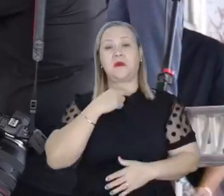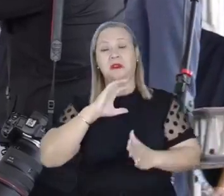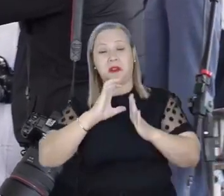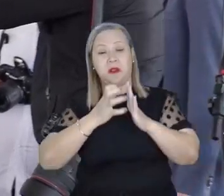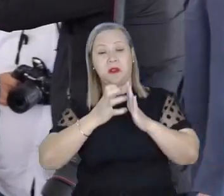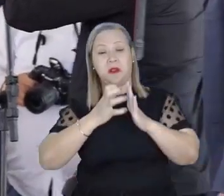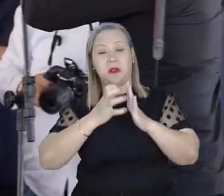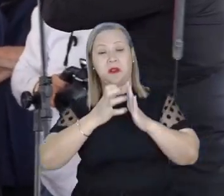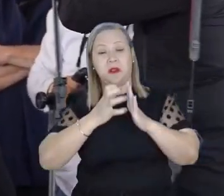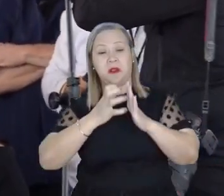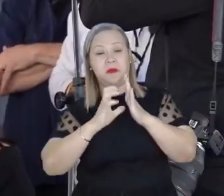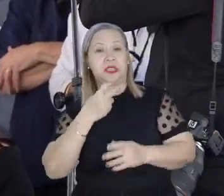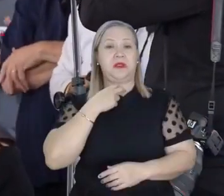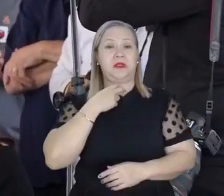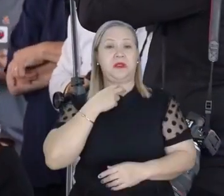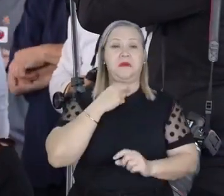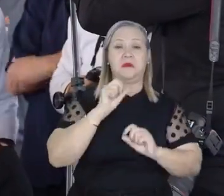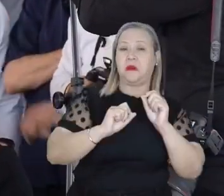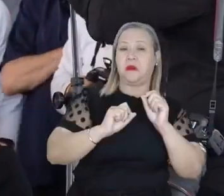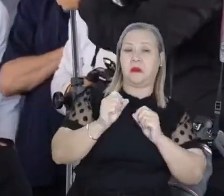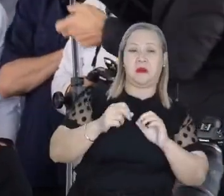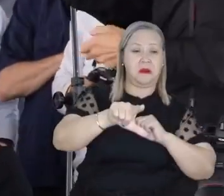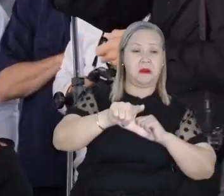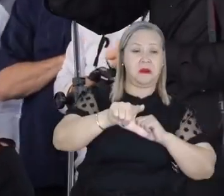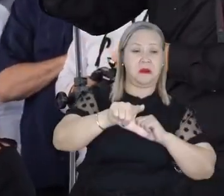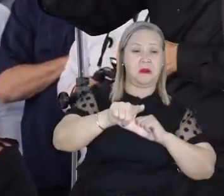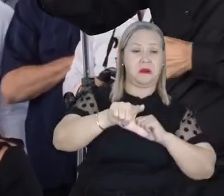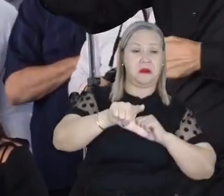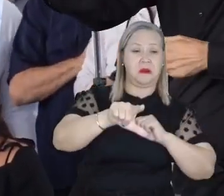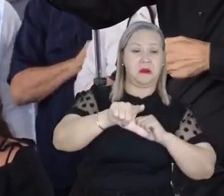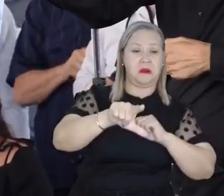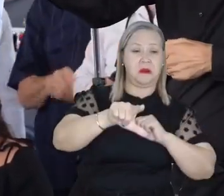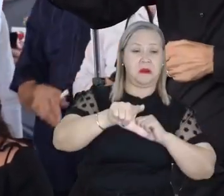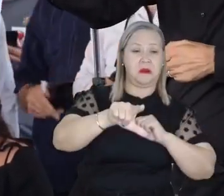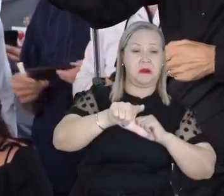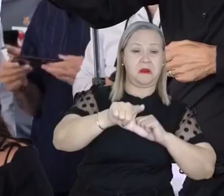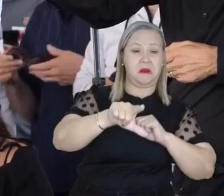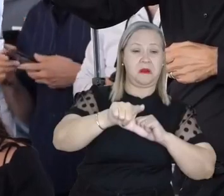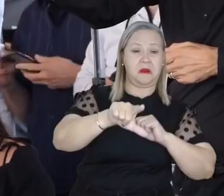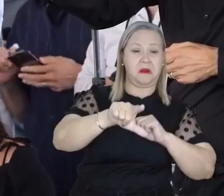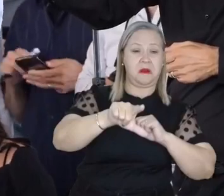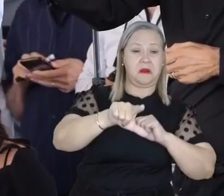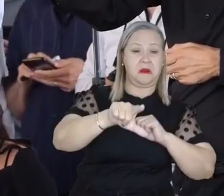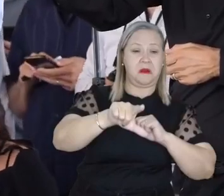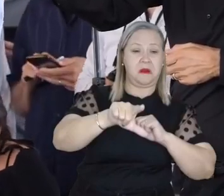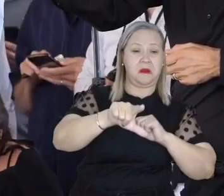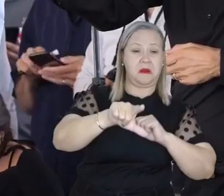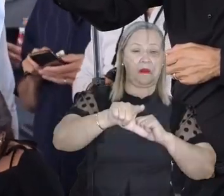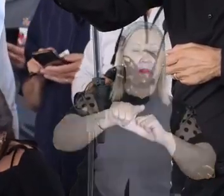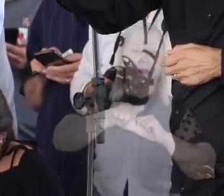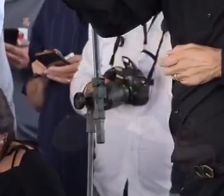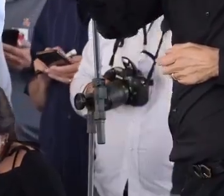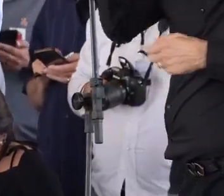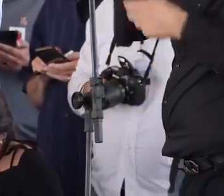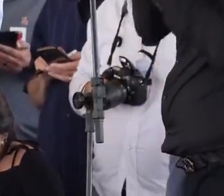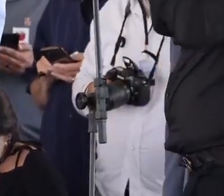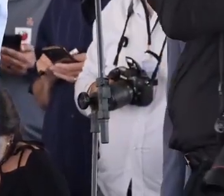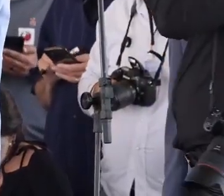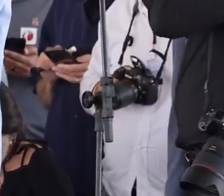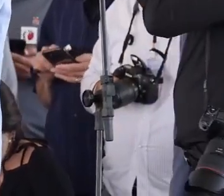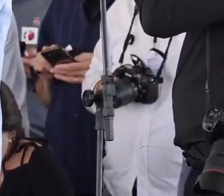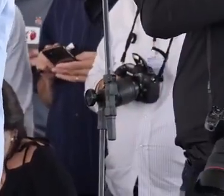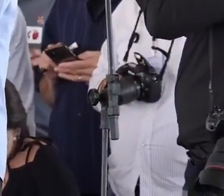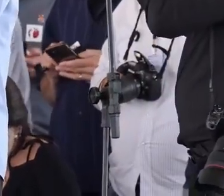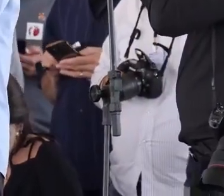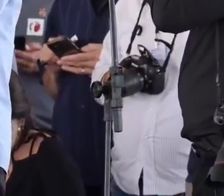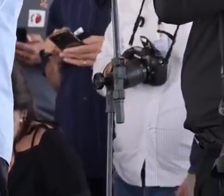em hipótese alguma, eu tenho que prestigiar essa pessoa. Porque a condição que o Lula deu para